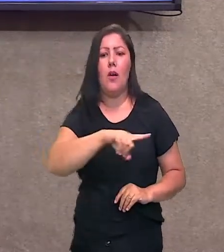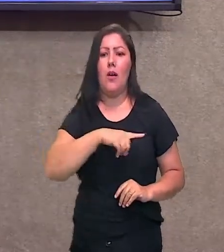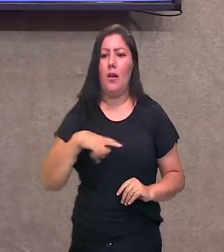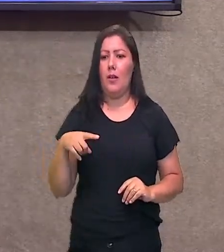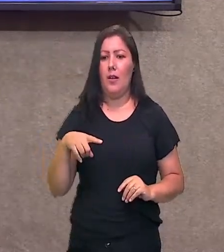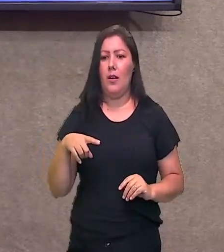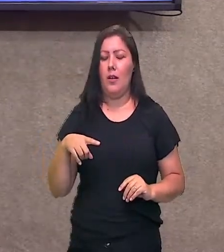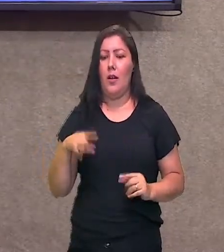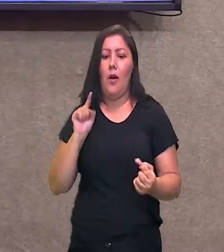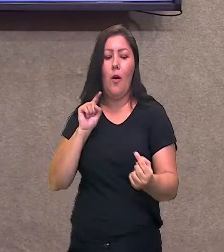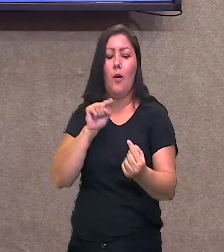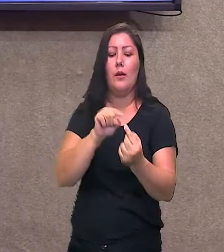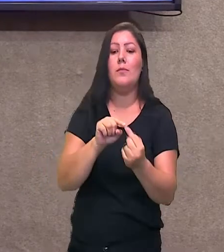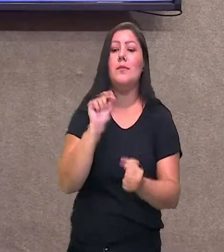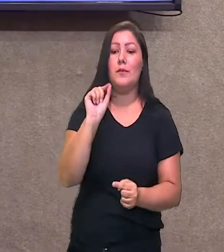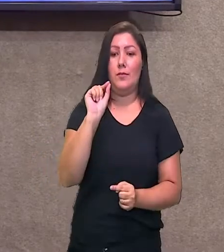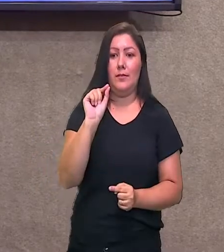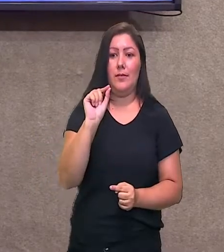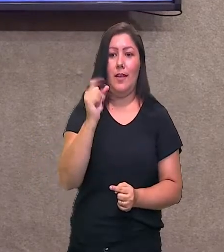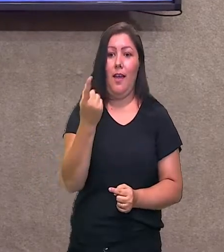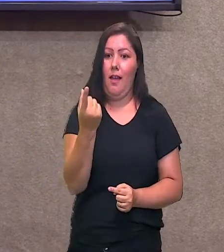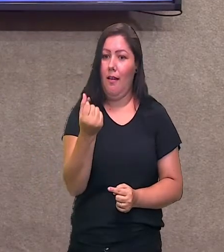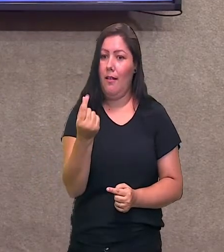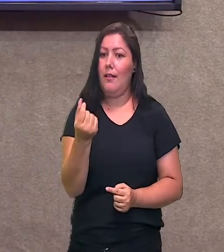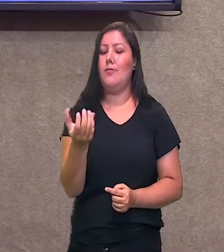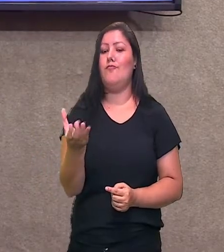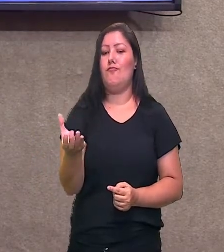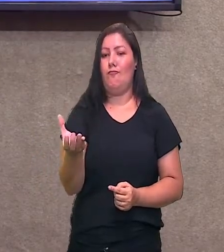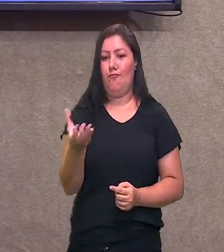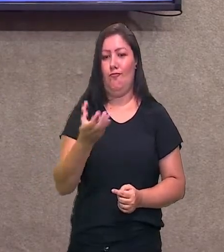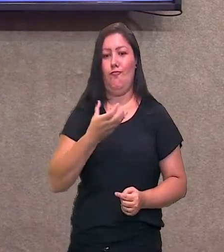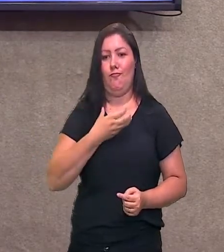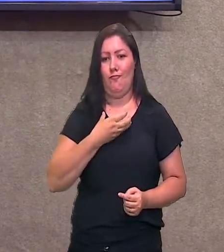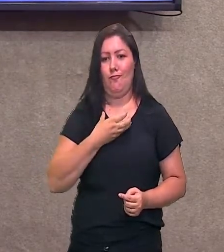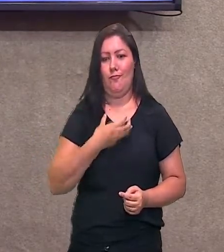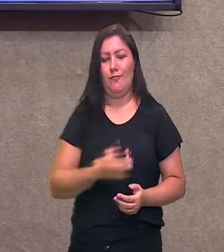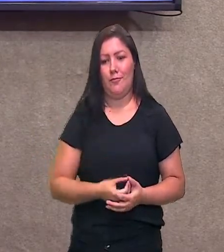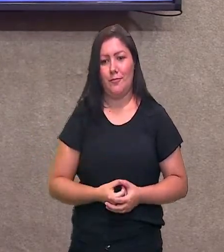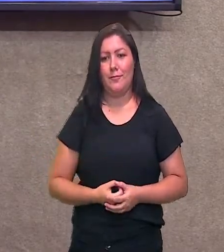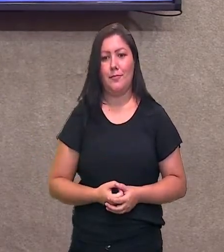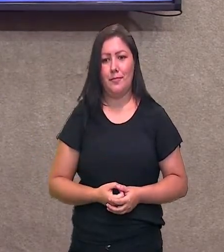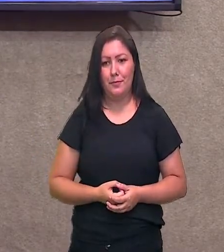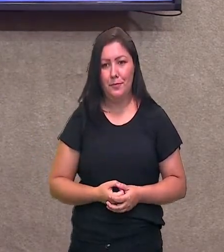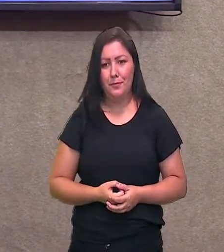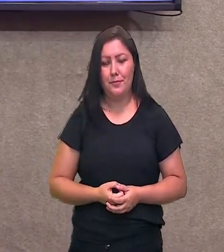o objetivo é ter lucro.